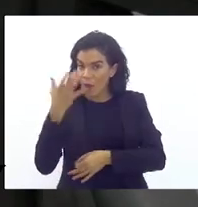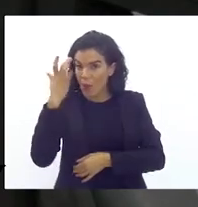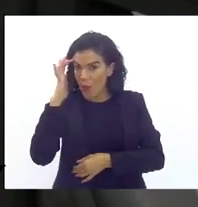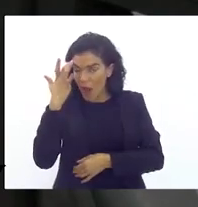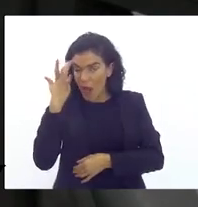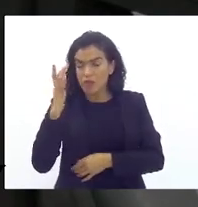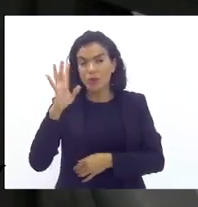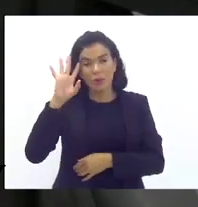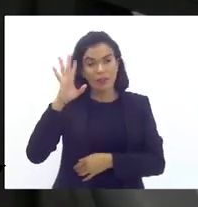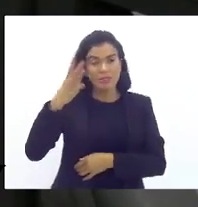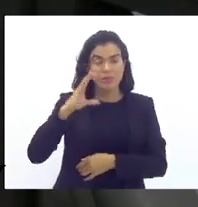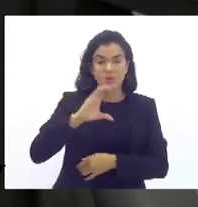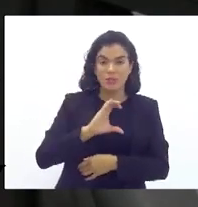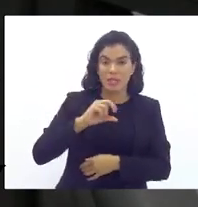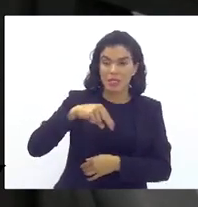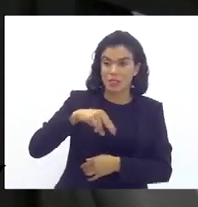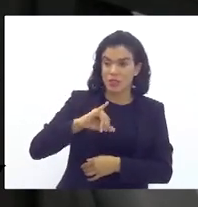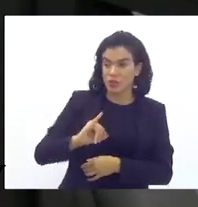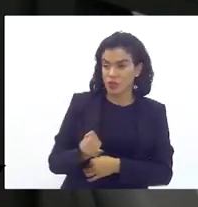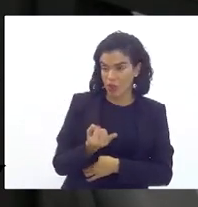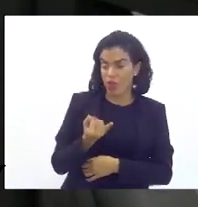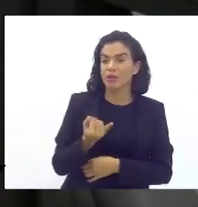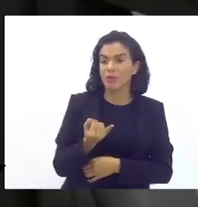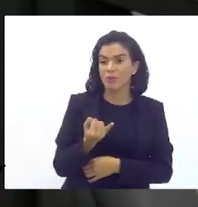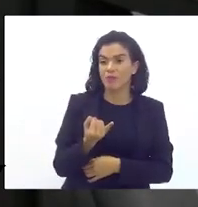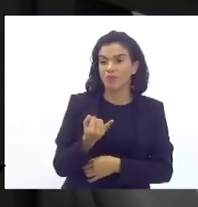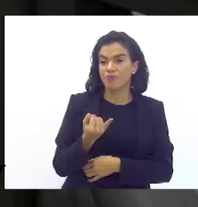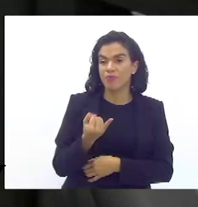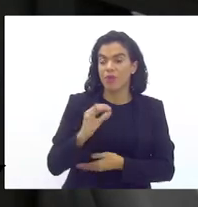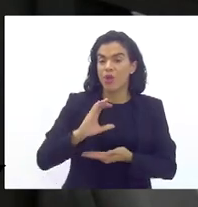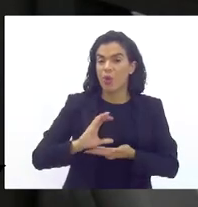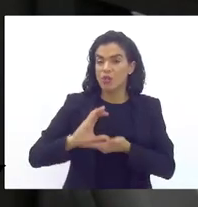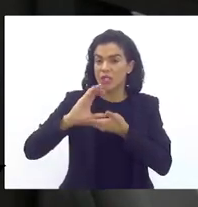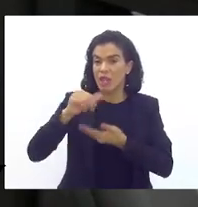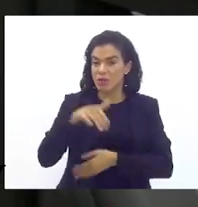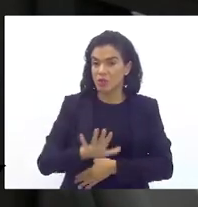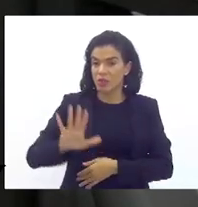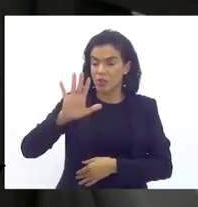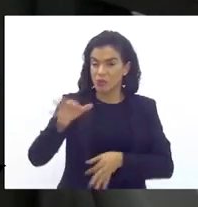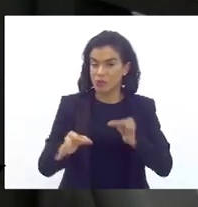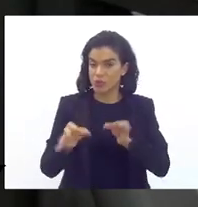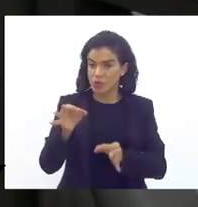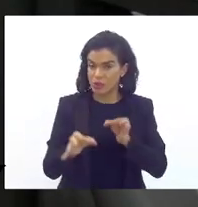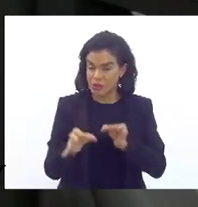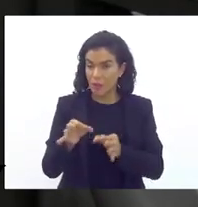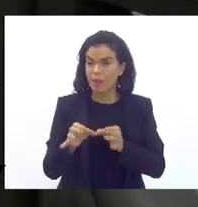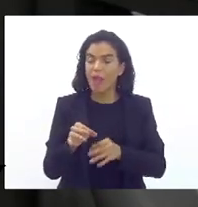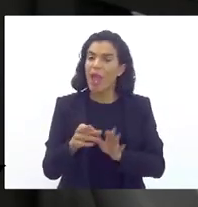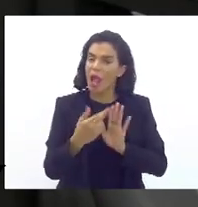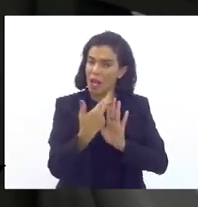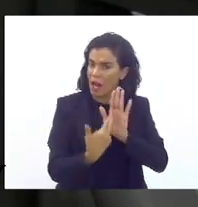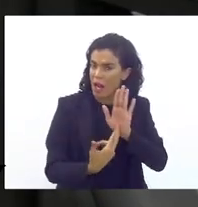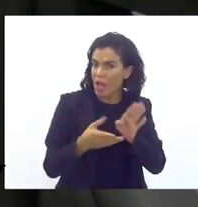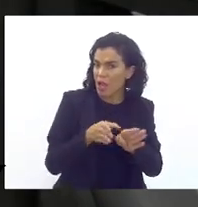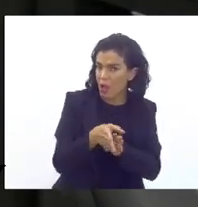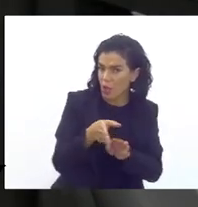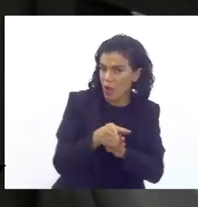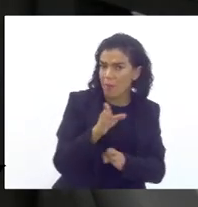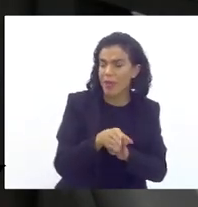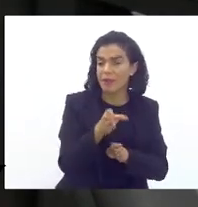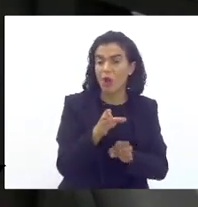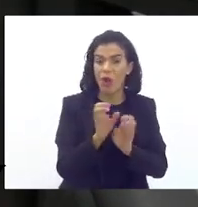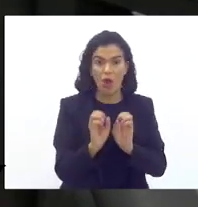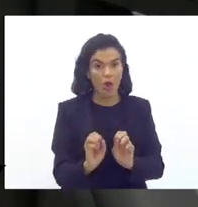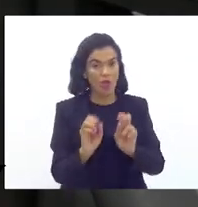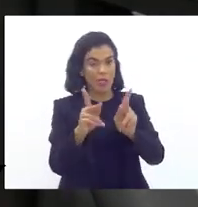resolução CNJ mas a gente tá na minha opinião a resolução CNJ é subsidiária e regulamenta e melhora o reconhecimento fotográfico